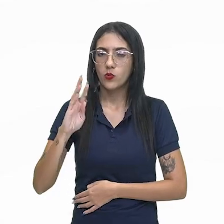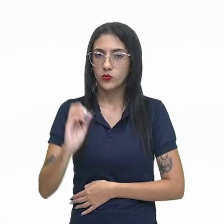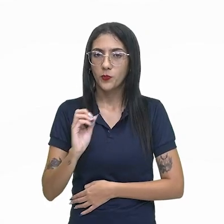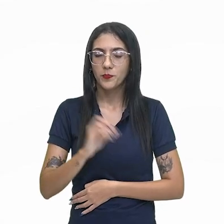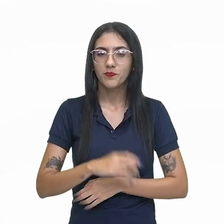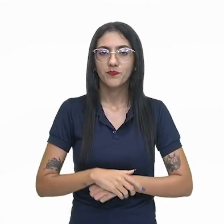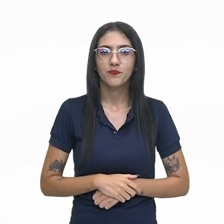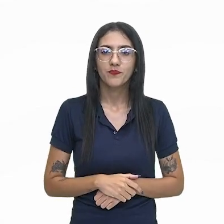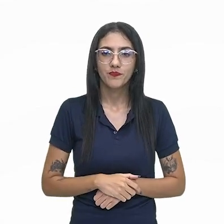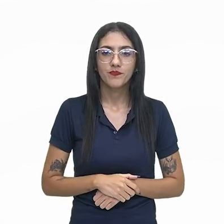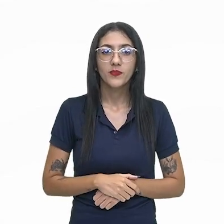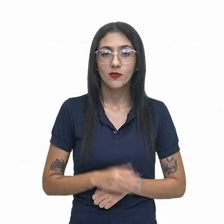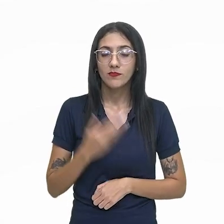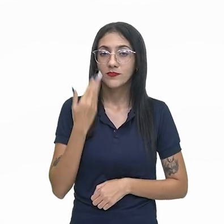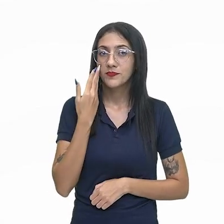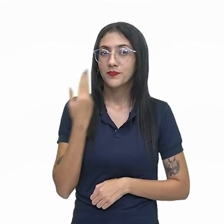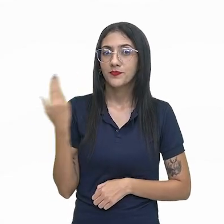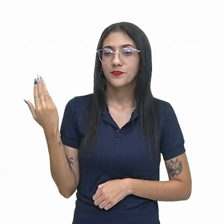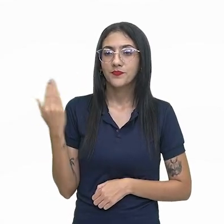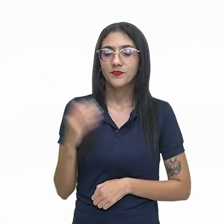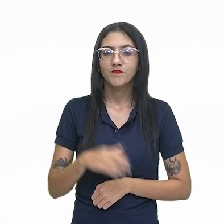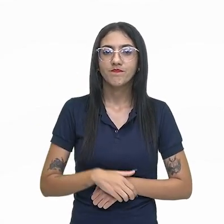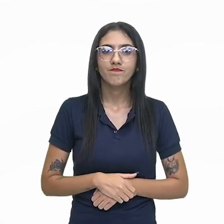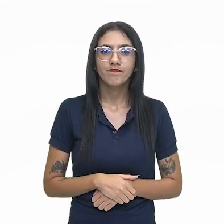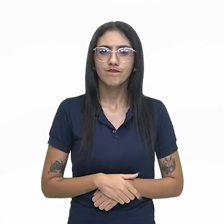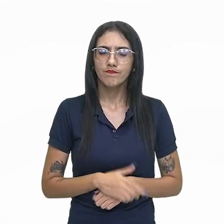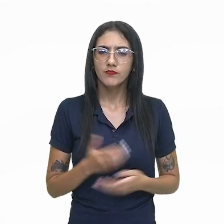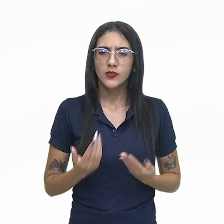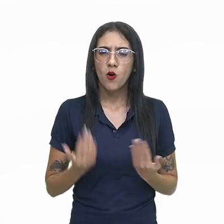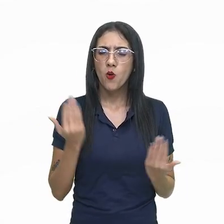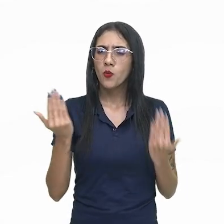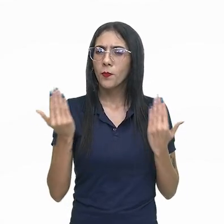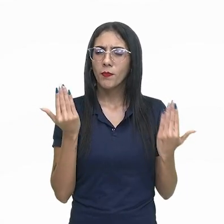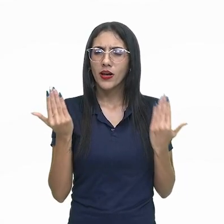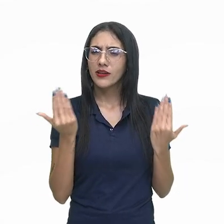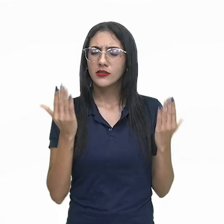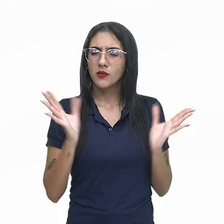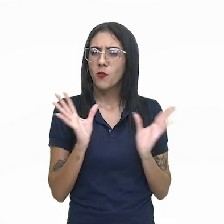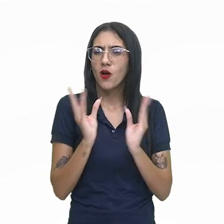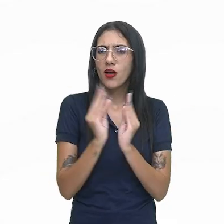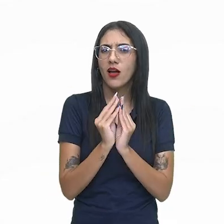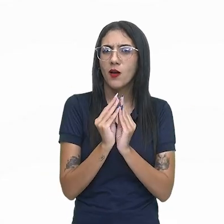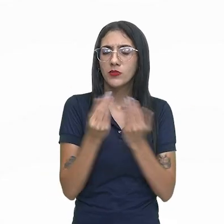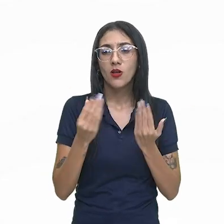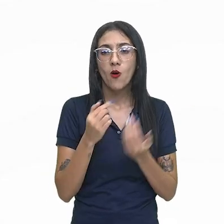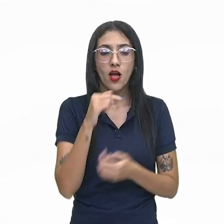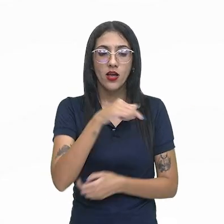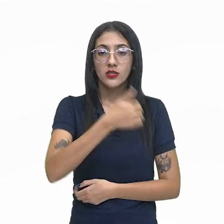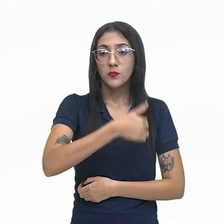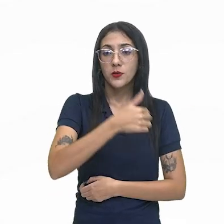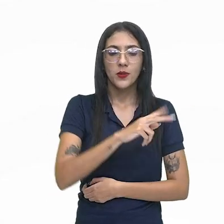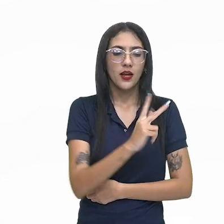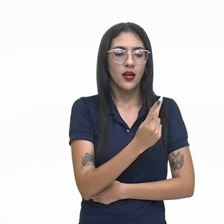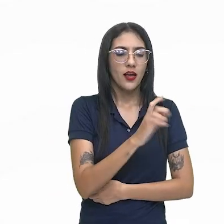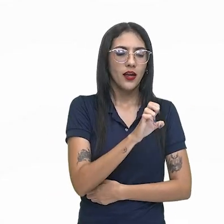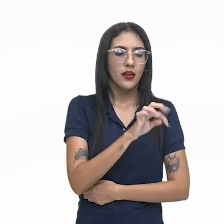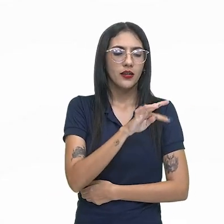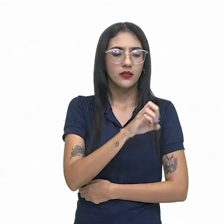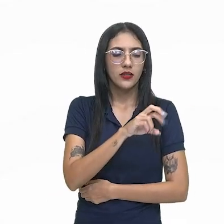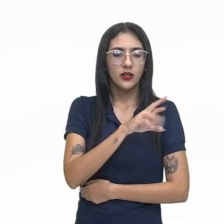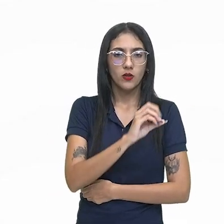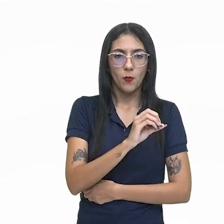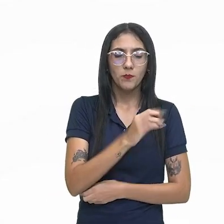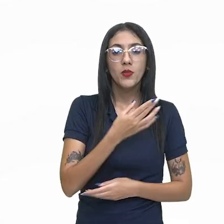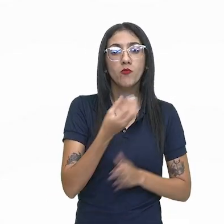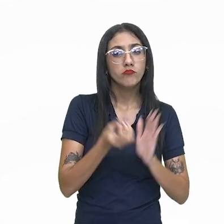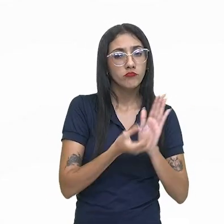né, dessa origem da vida dos seres vivos. Fazendo uma comparação rápida, né, a teoria heterotrófica afirma que os